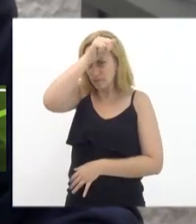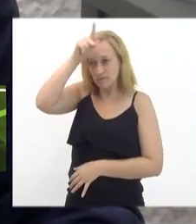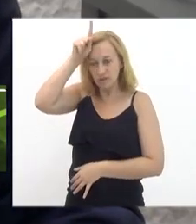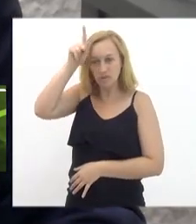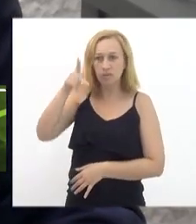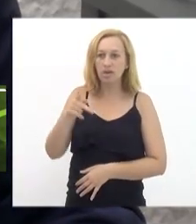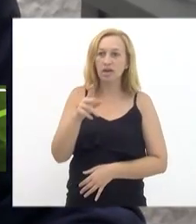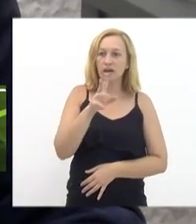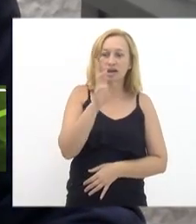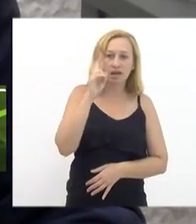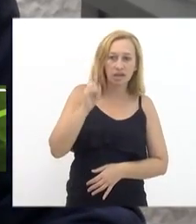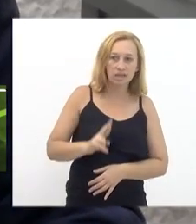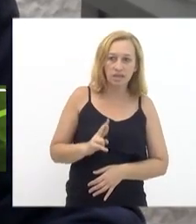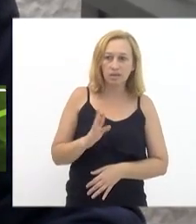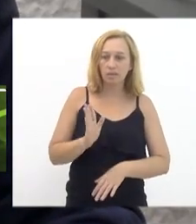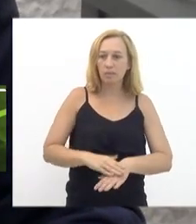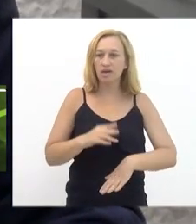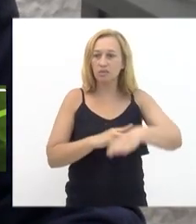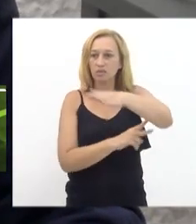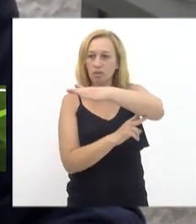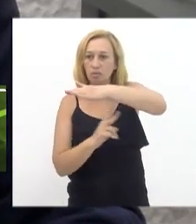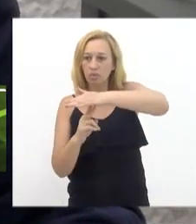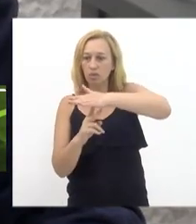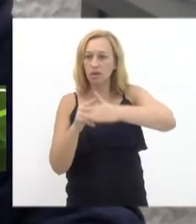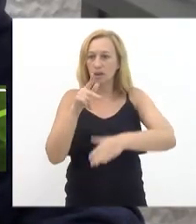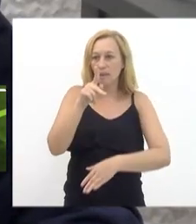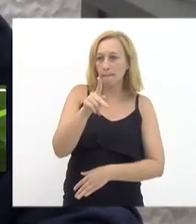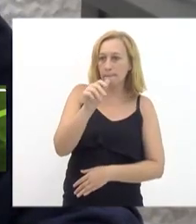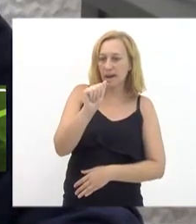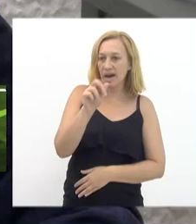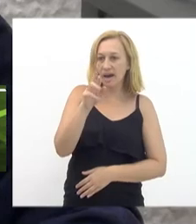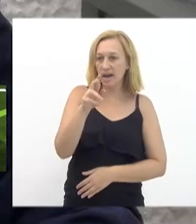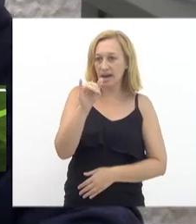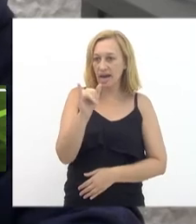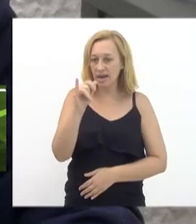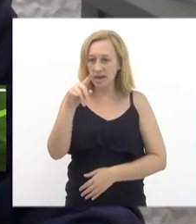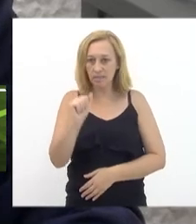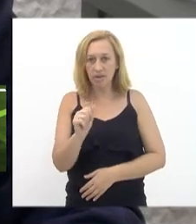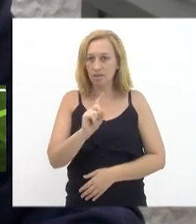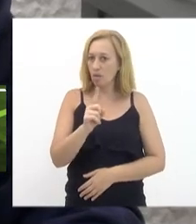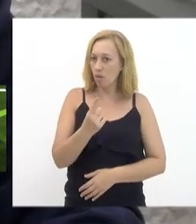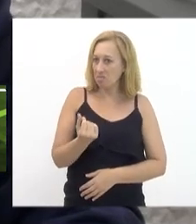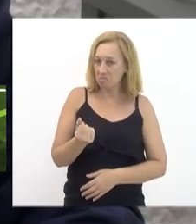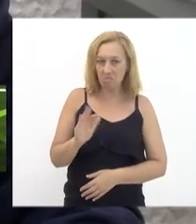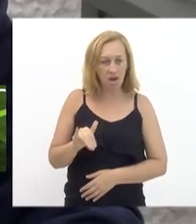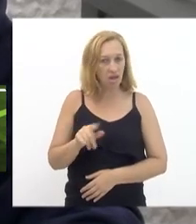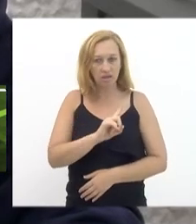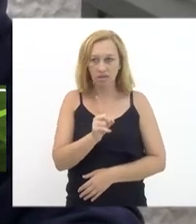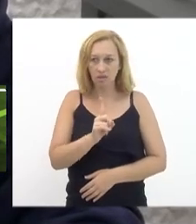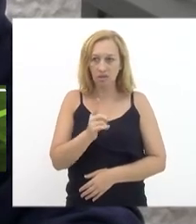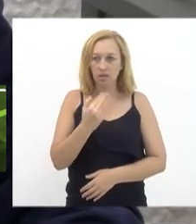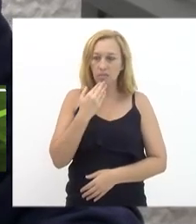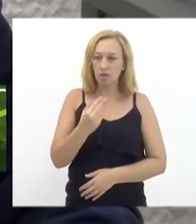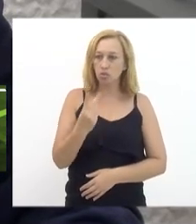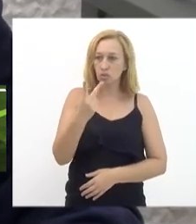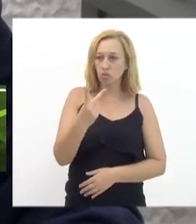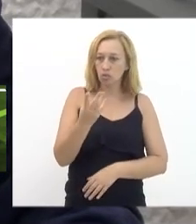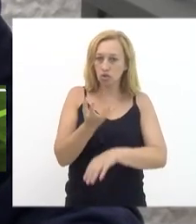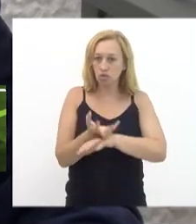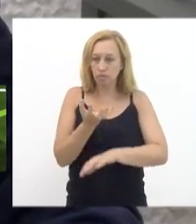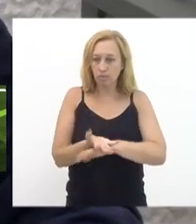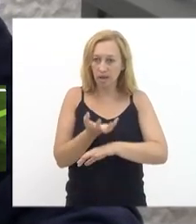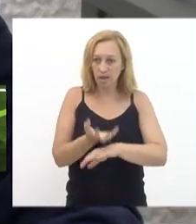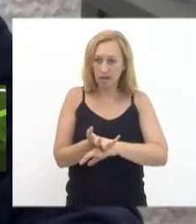mais uma ponte foi Paraíba e não é uma ponte barato ele Victor pedir outras coisas pediu duas praças